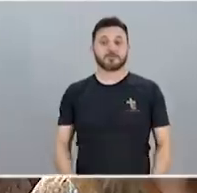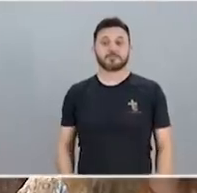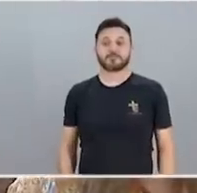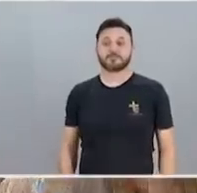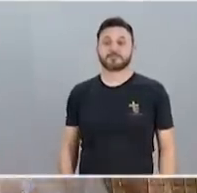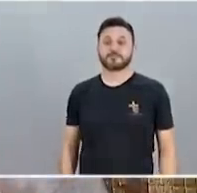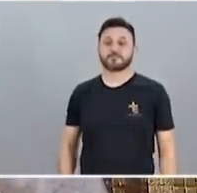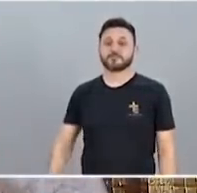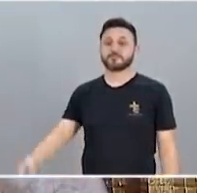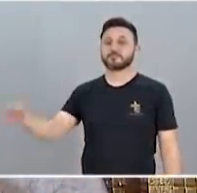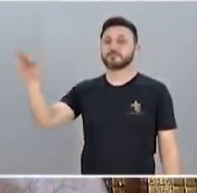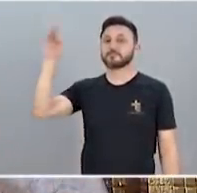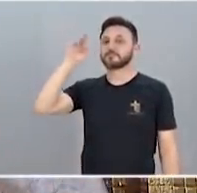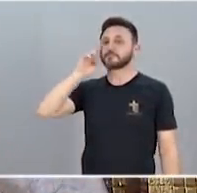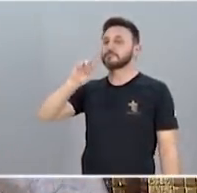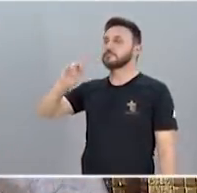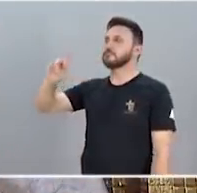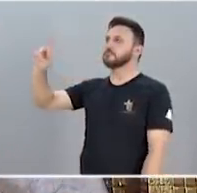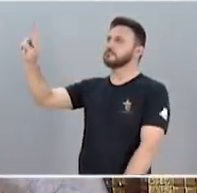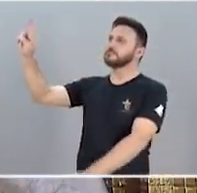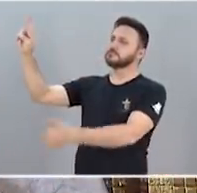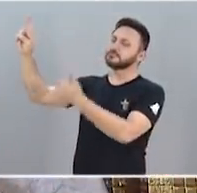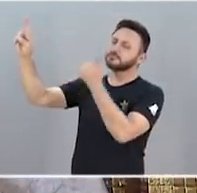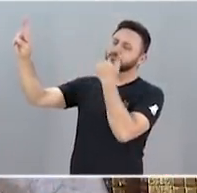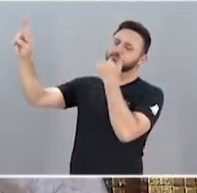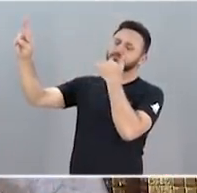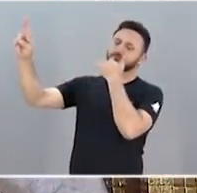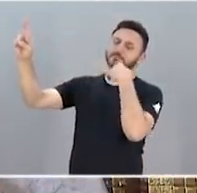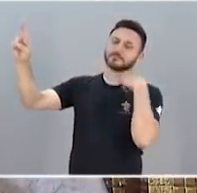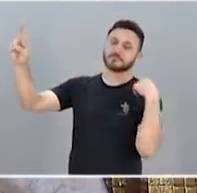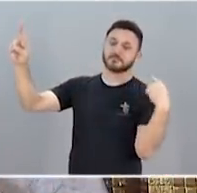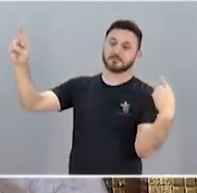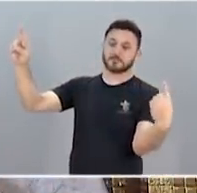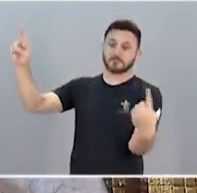Senhor, tem de piedade de